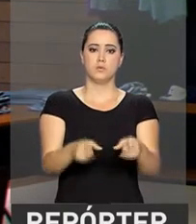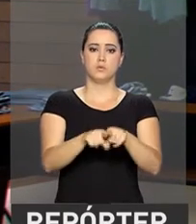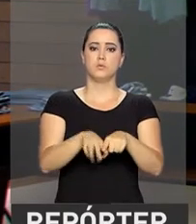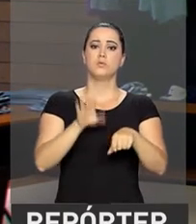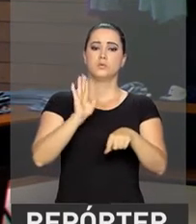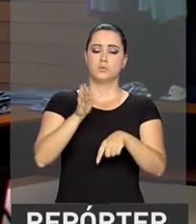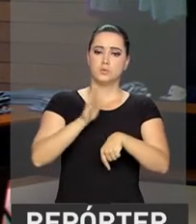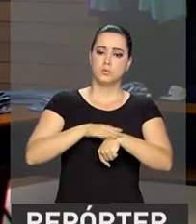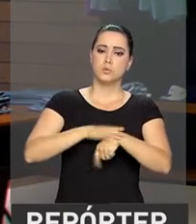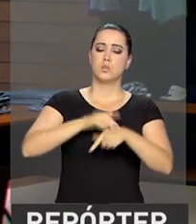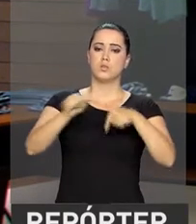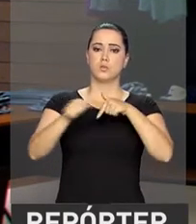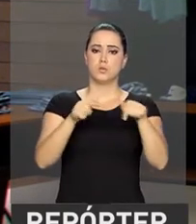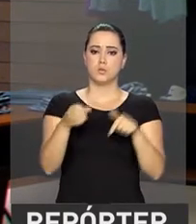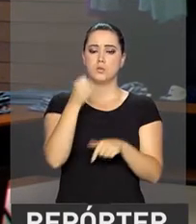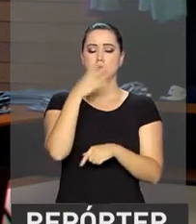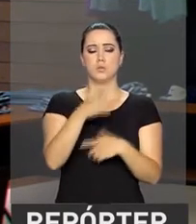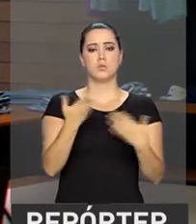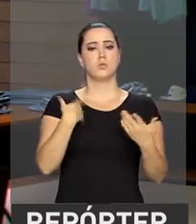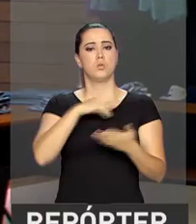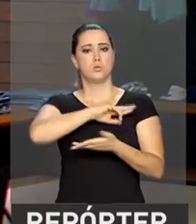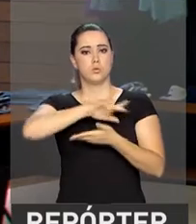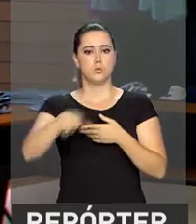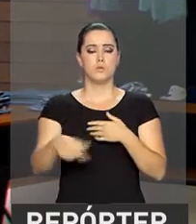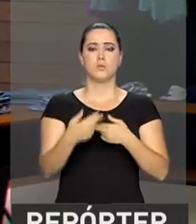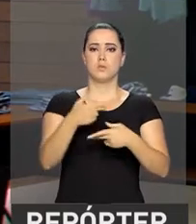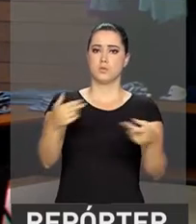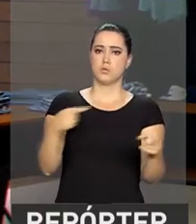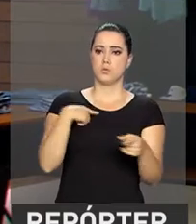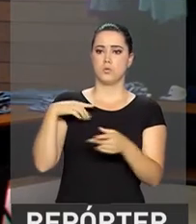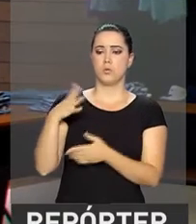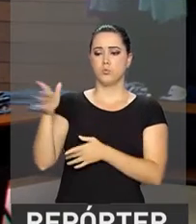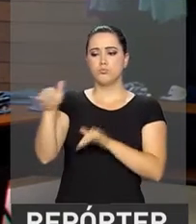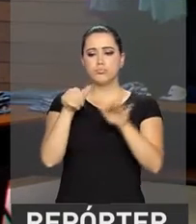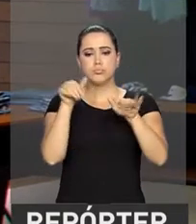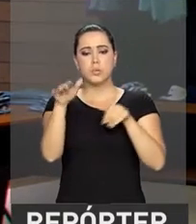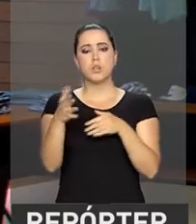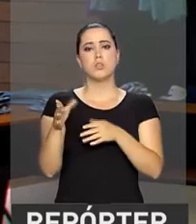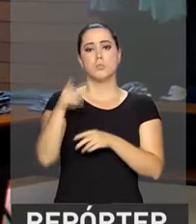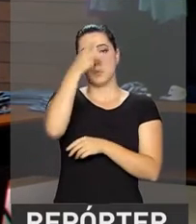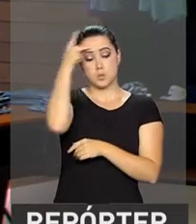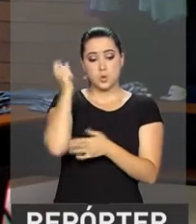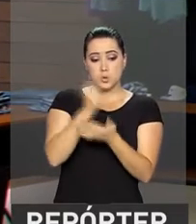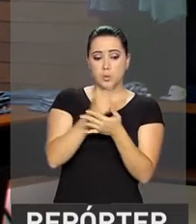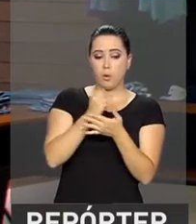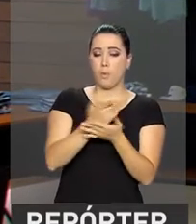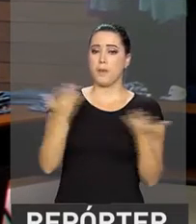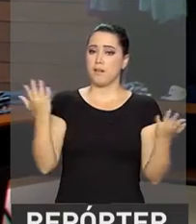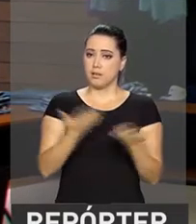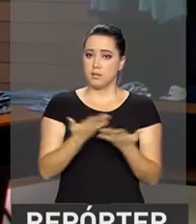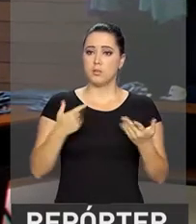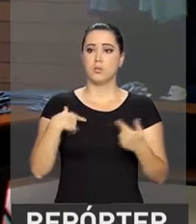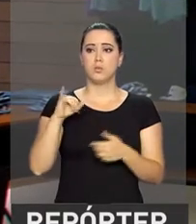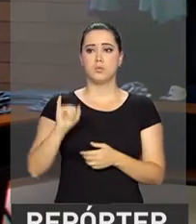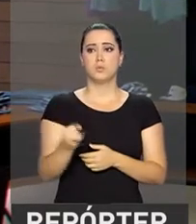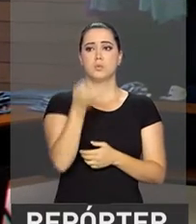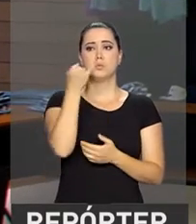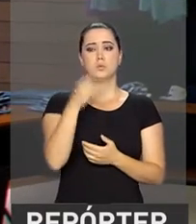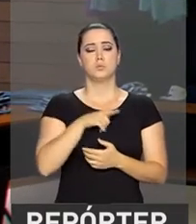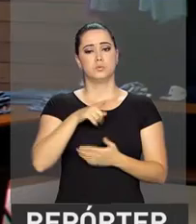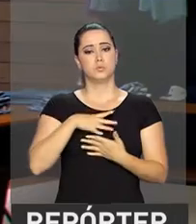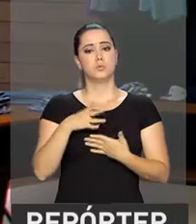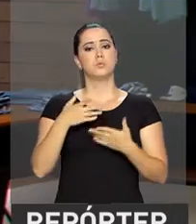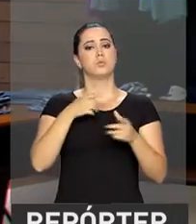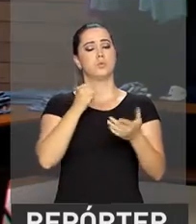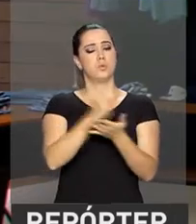acabei fazendo um trabalho bom já conhecer bastante produto né finalizou bastante cliente e acabei como surgiu essa oportunidade de ter seu